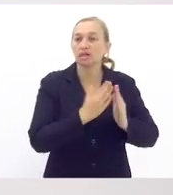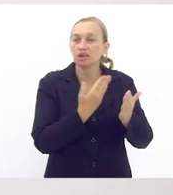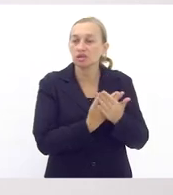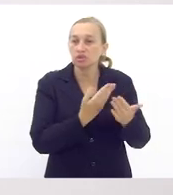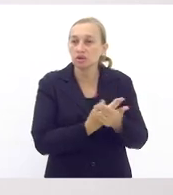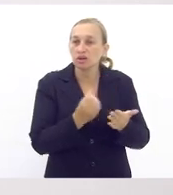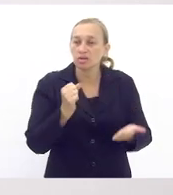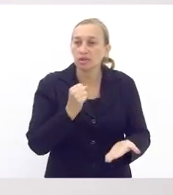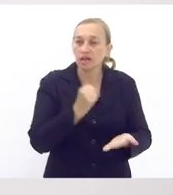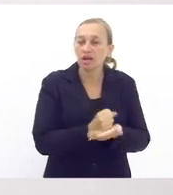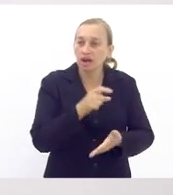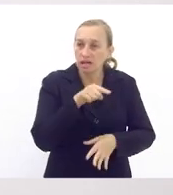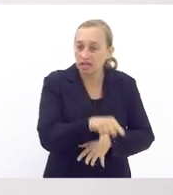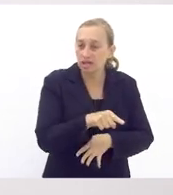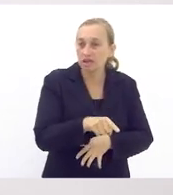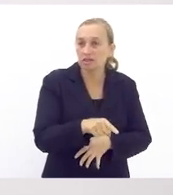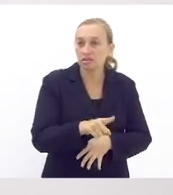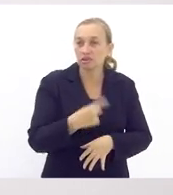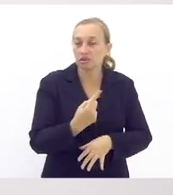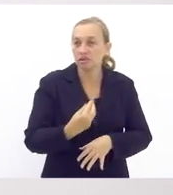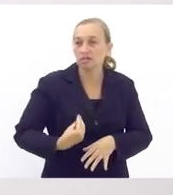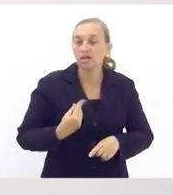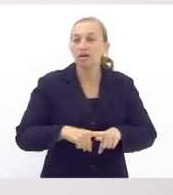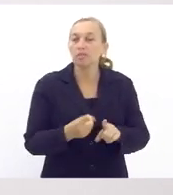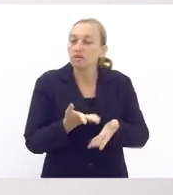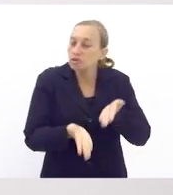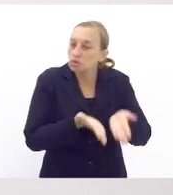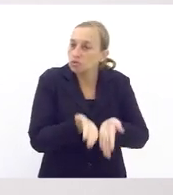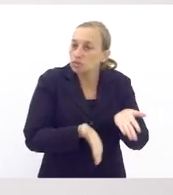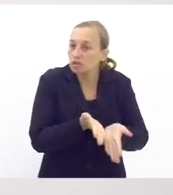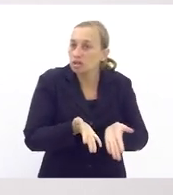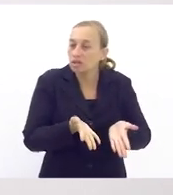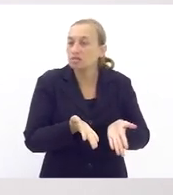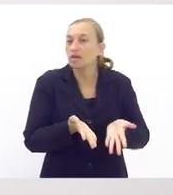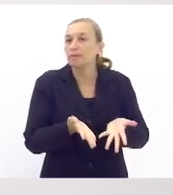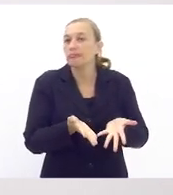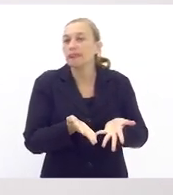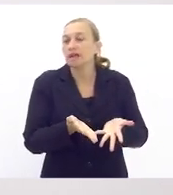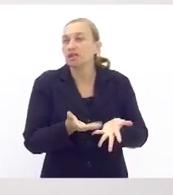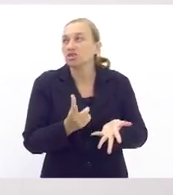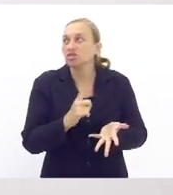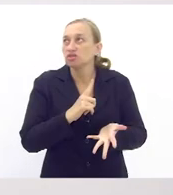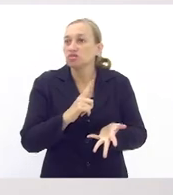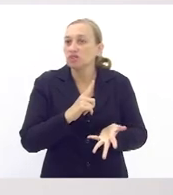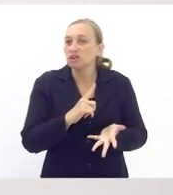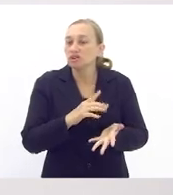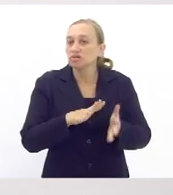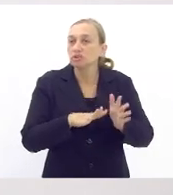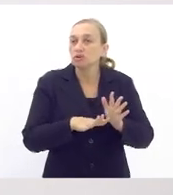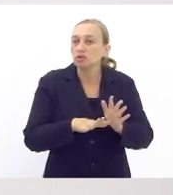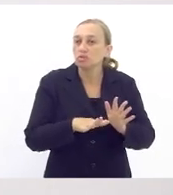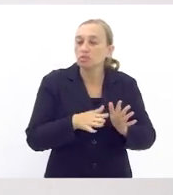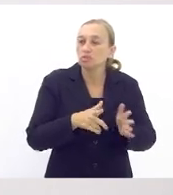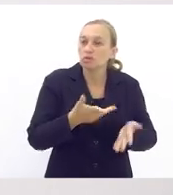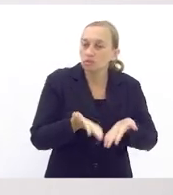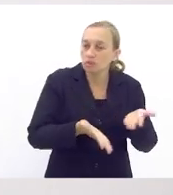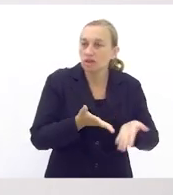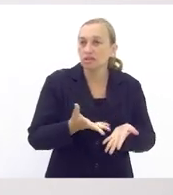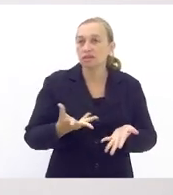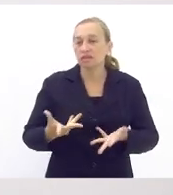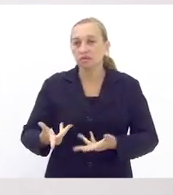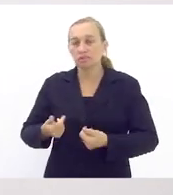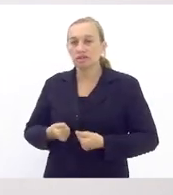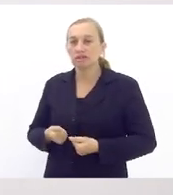posição na nossa posicionamento ali mas que ele fosse mais bem cuidado e que tivesse o cuidado que merece né então